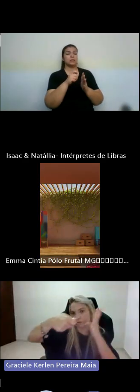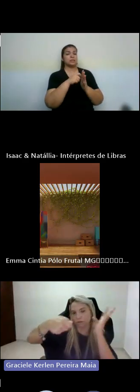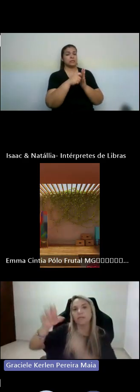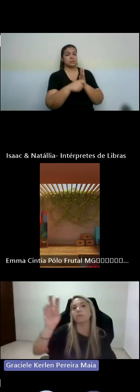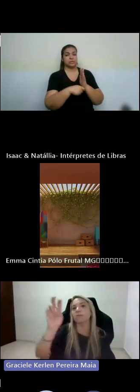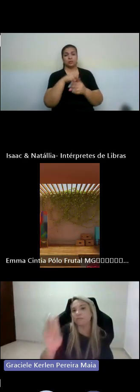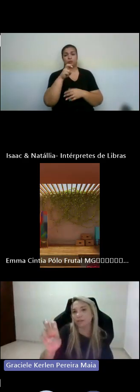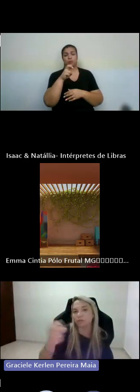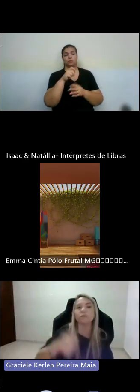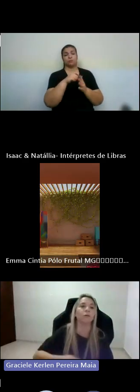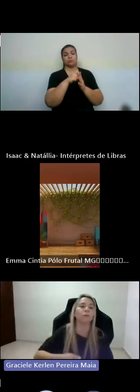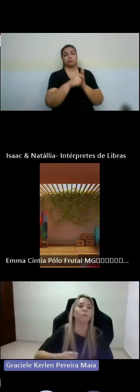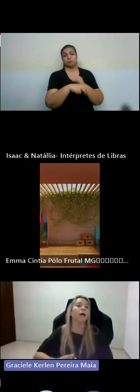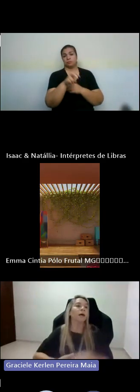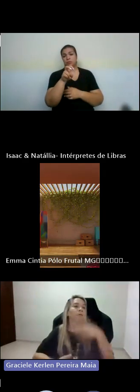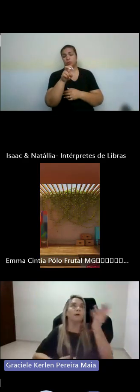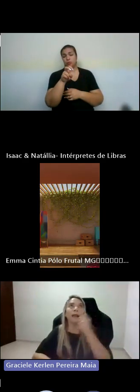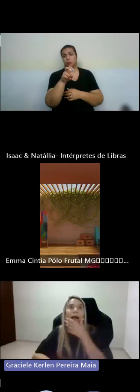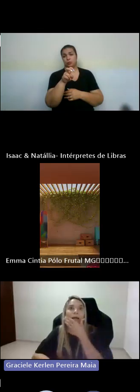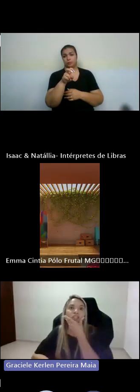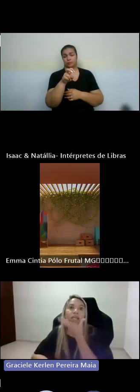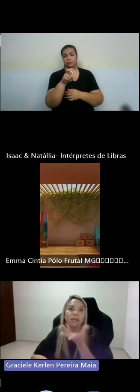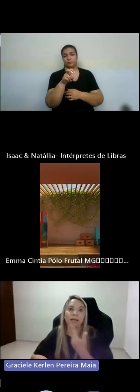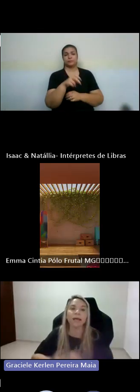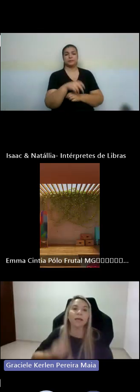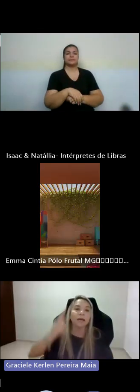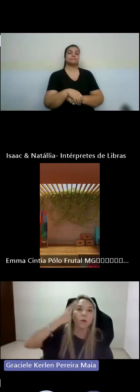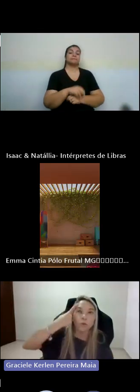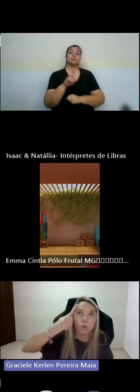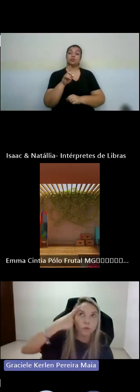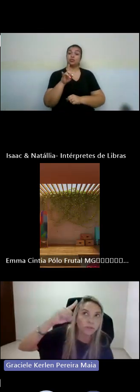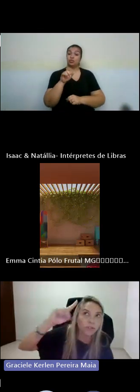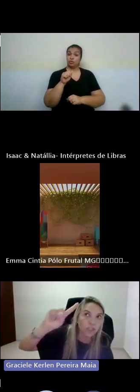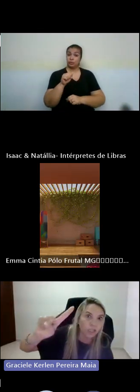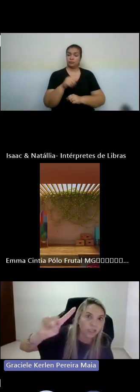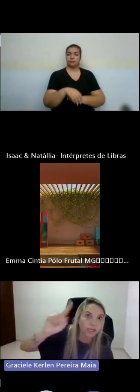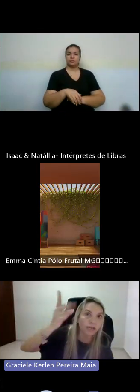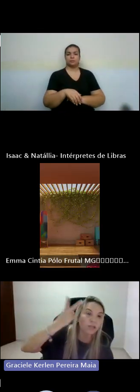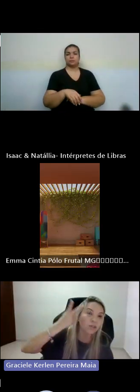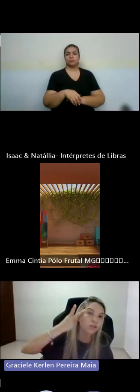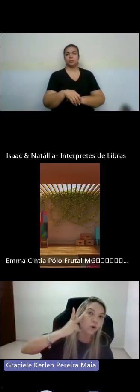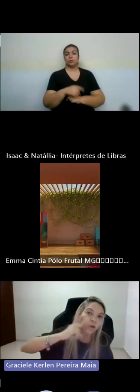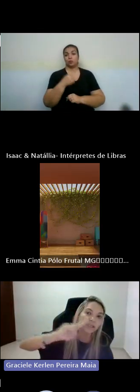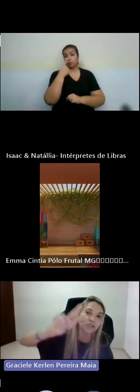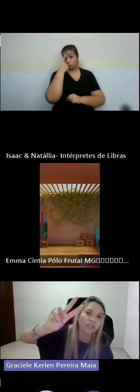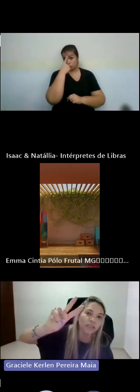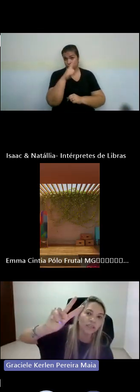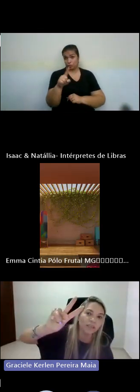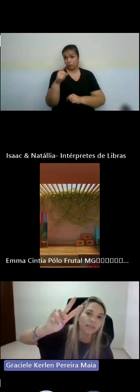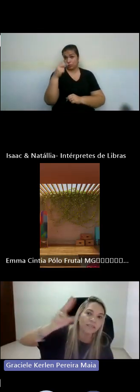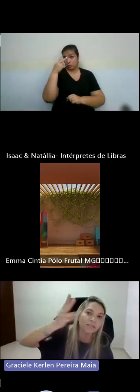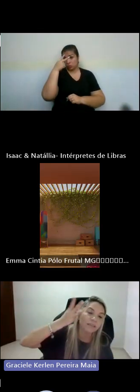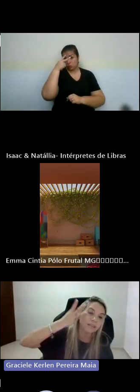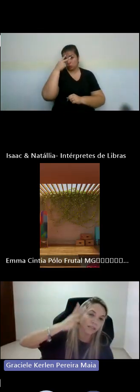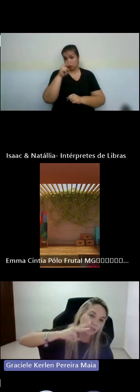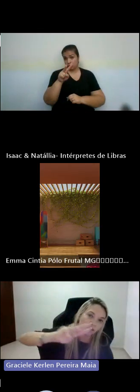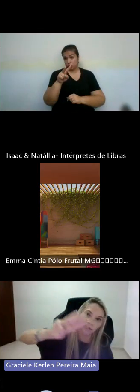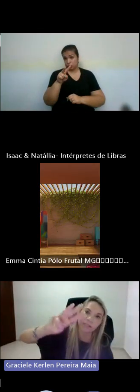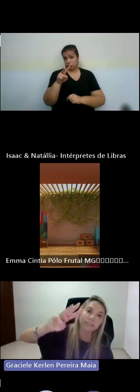aleatório, né? Levanto os dedos e faço 5. Vamos lá, dia, né? 1 dia, 2